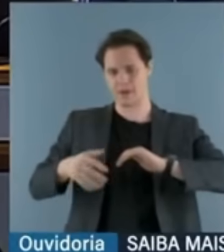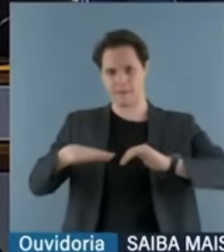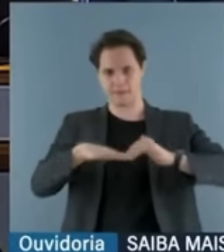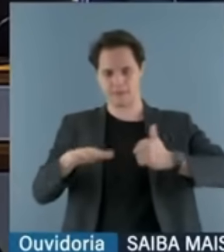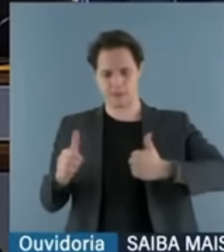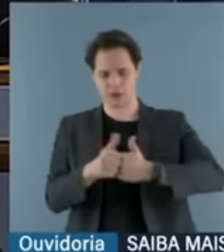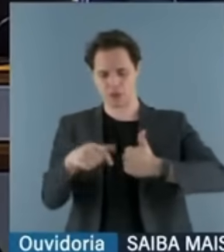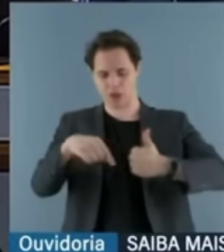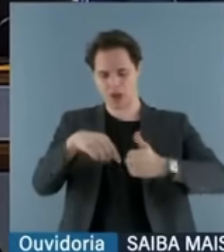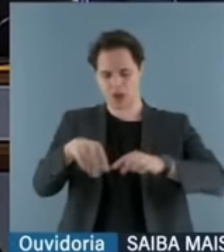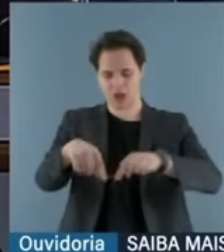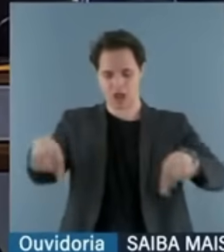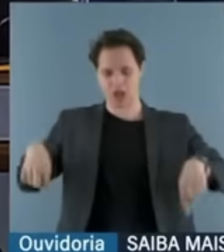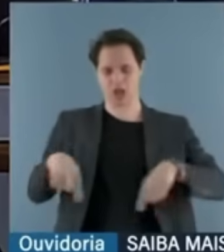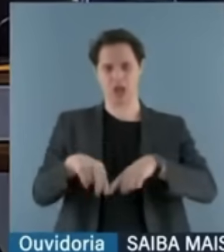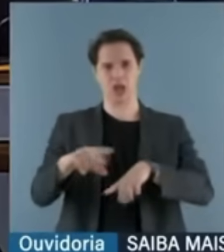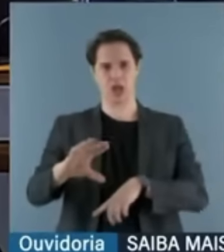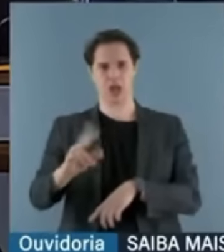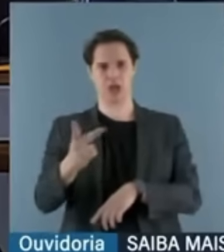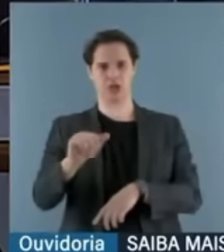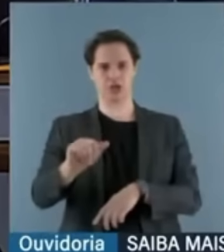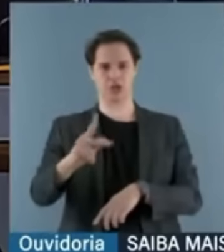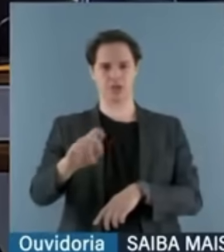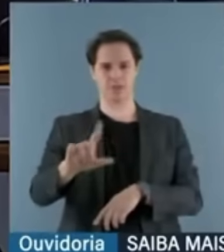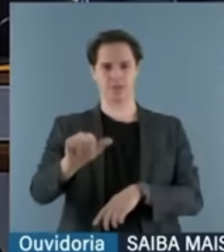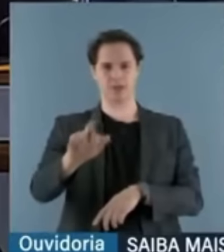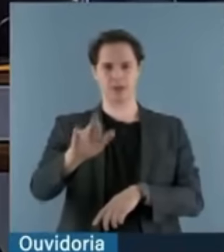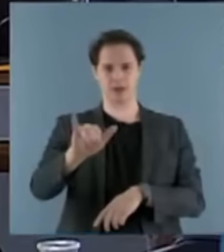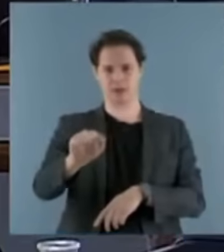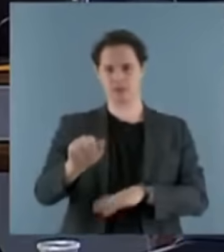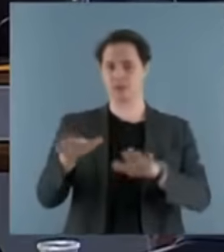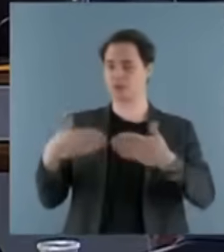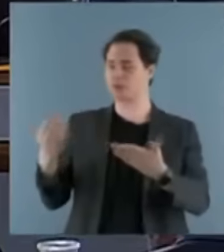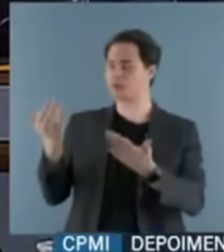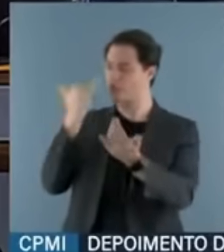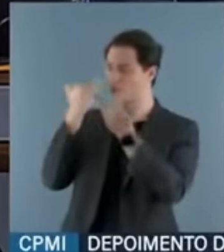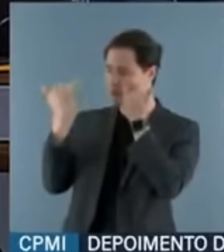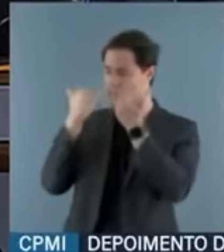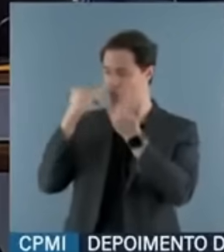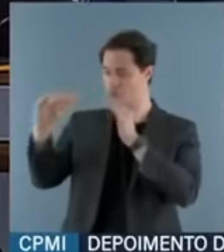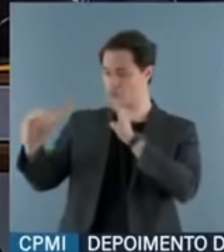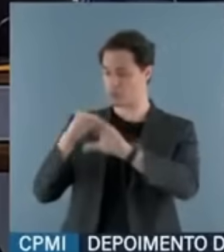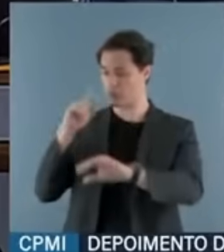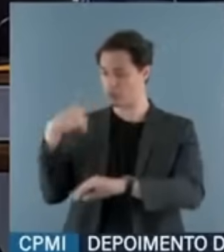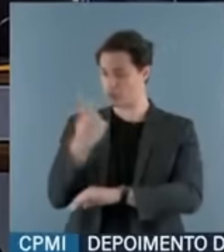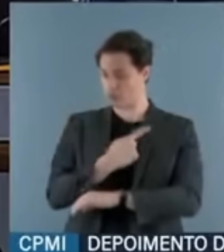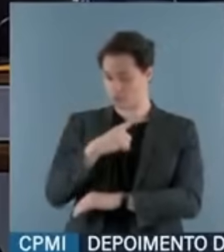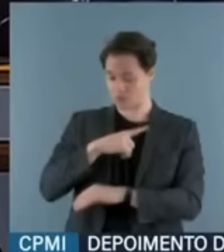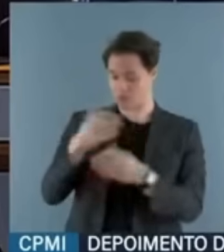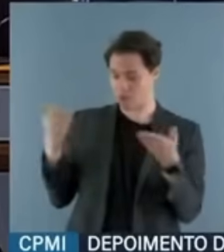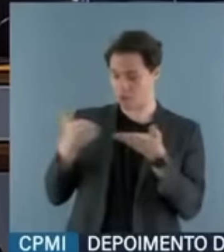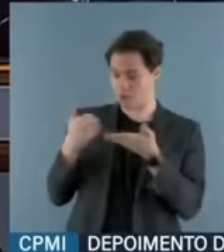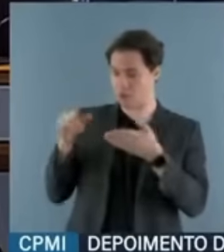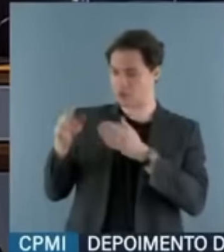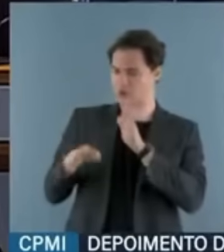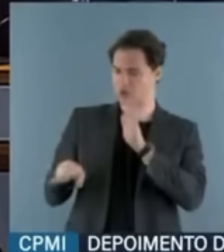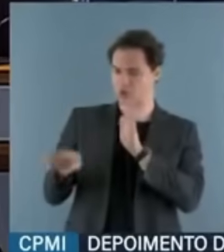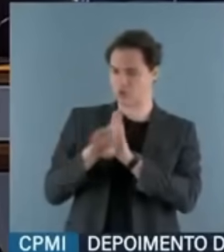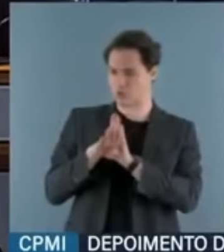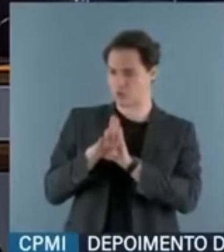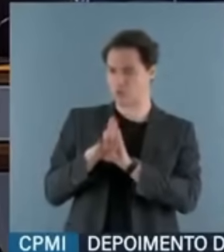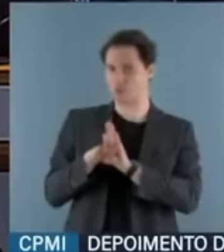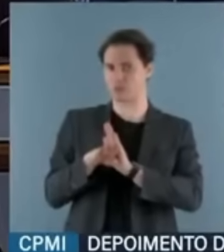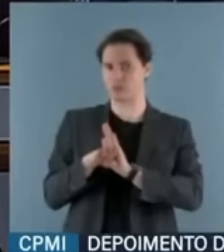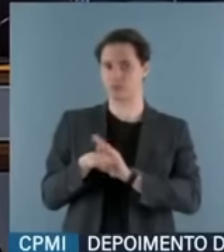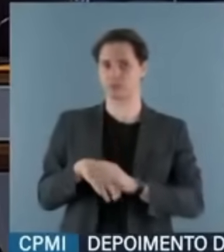Congresso Nacional, né? Na verdade, pelas informações que nós temos, o senhor chegou aqui... A chegada dele está